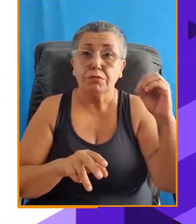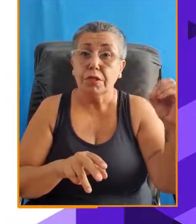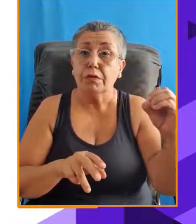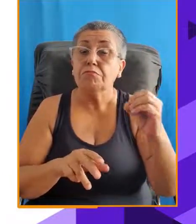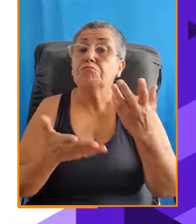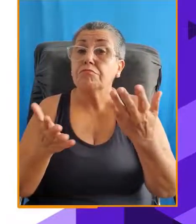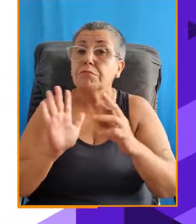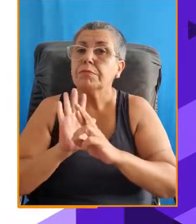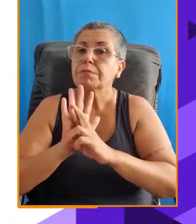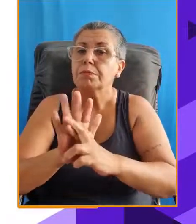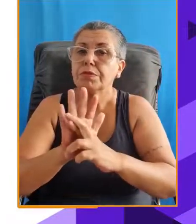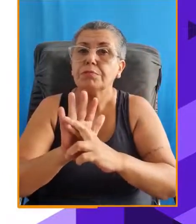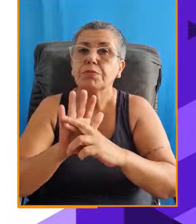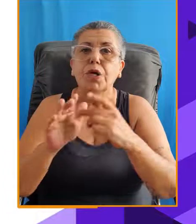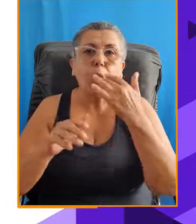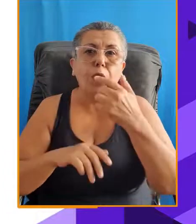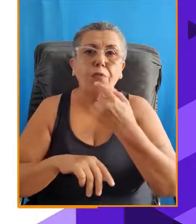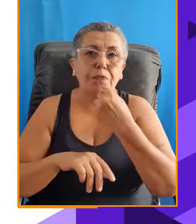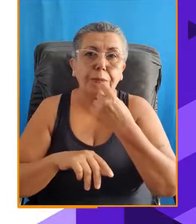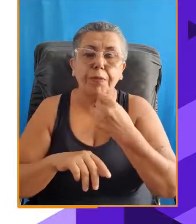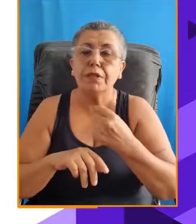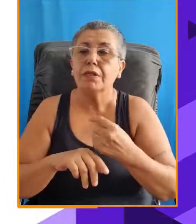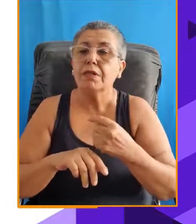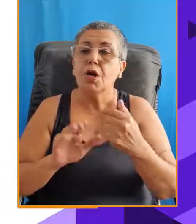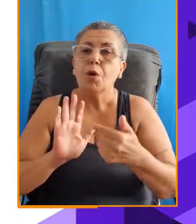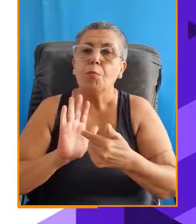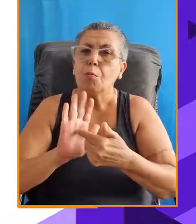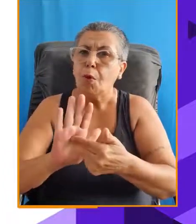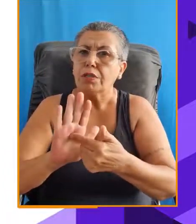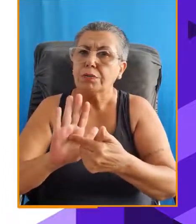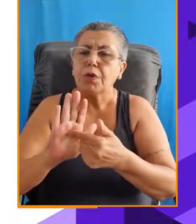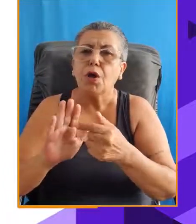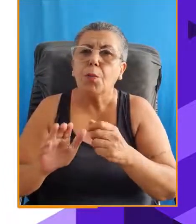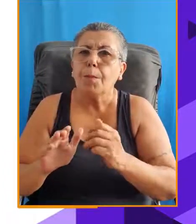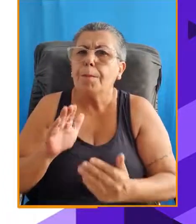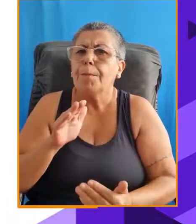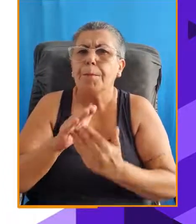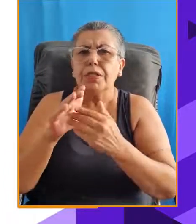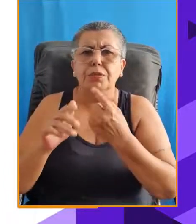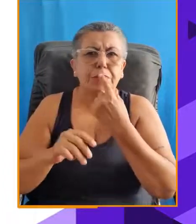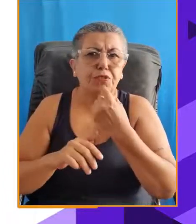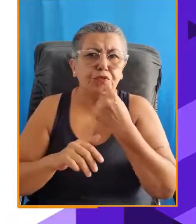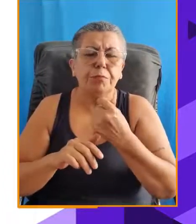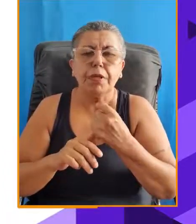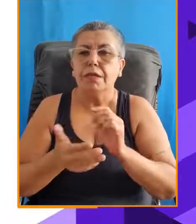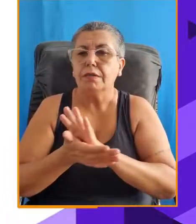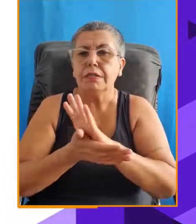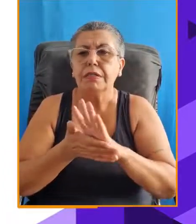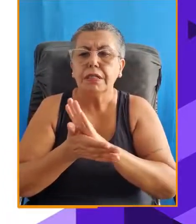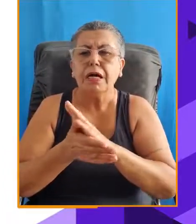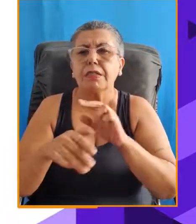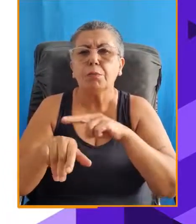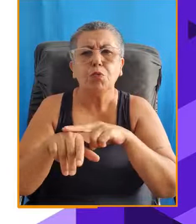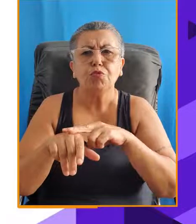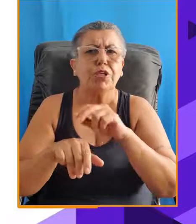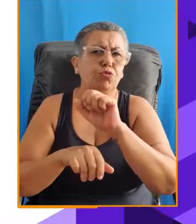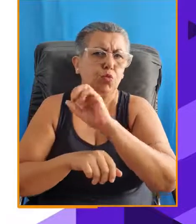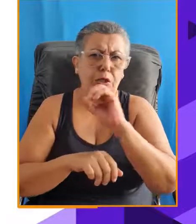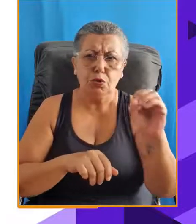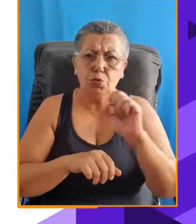FF0000 representa a cor vermelha, com intensidade máxima de vermelho e nenhuma intensidade para verde e